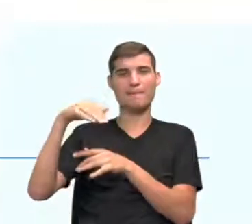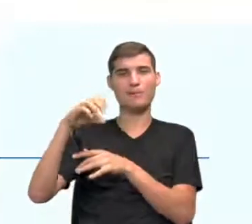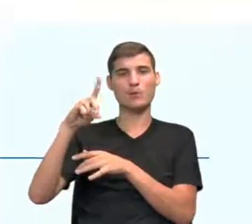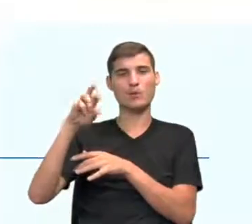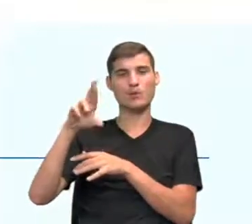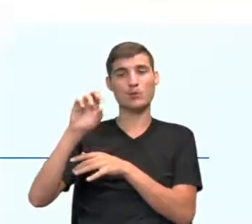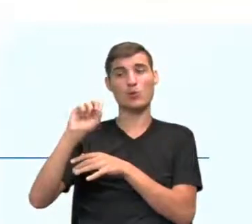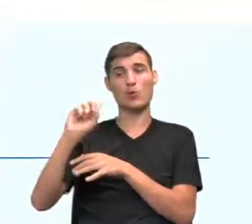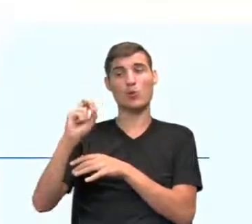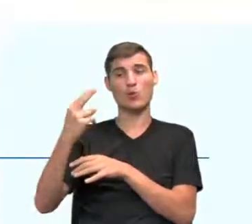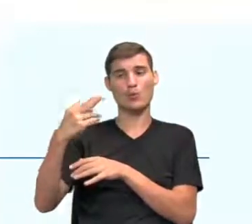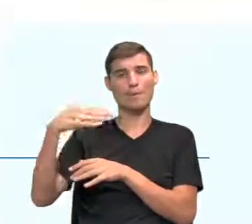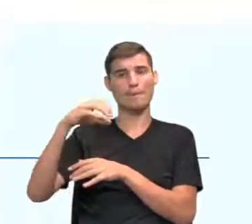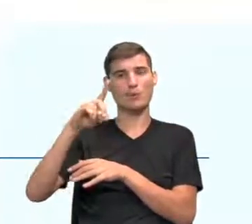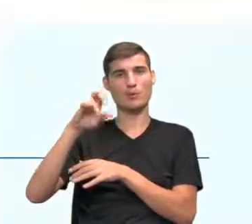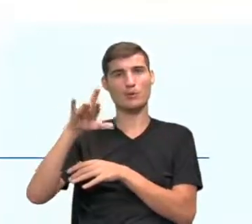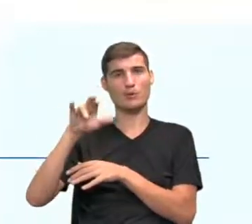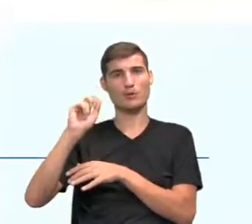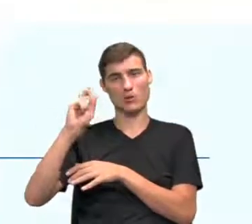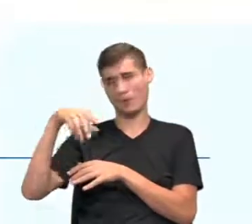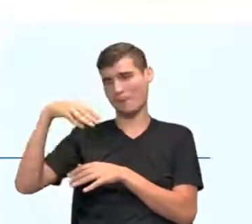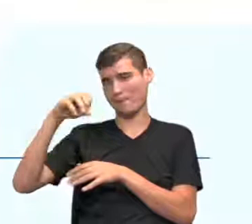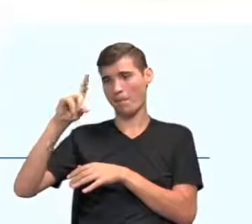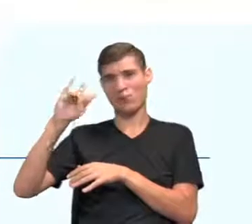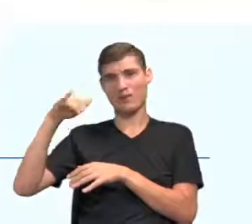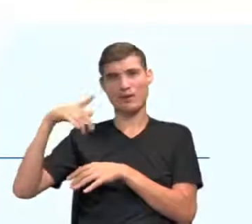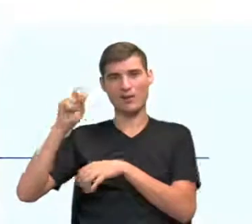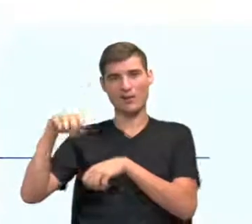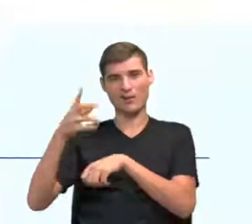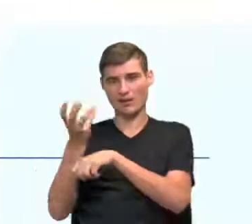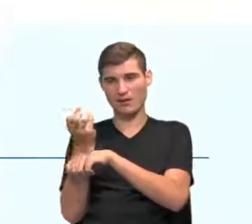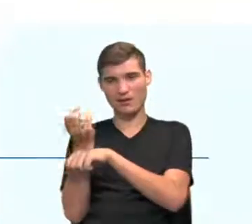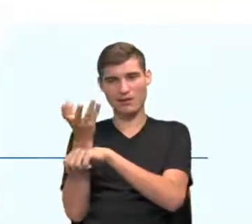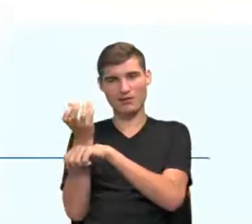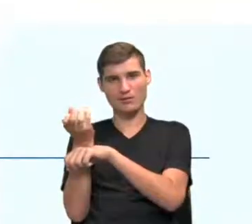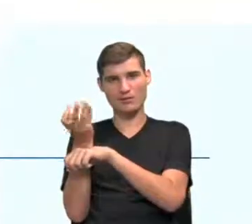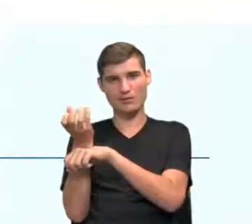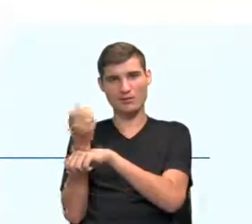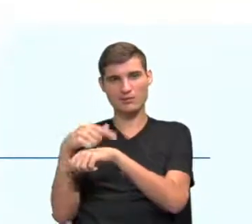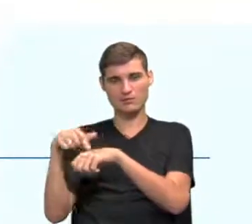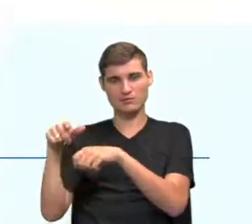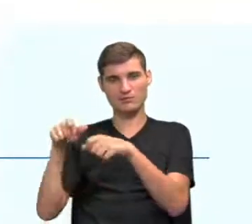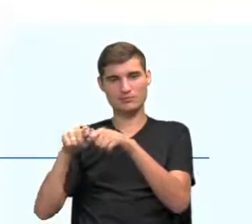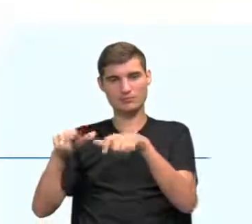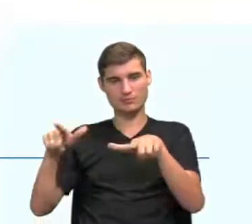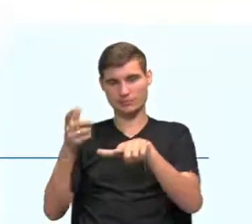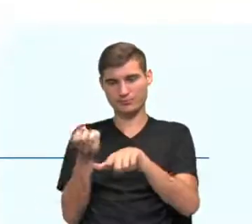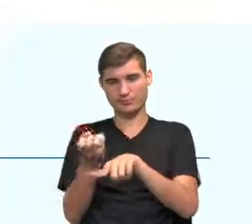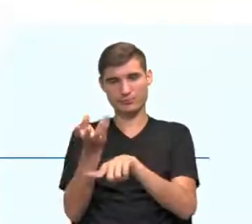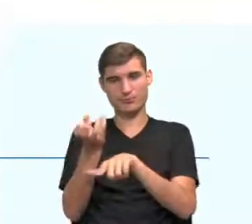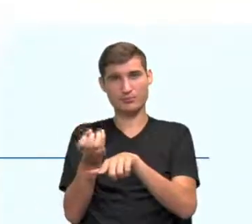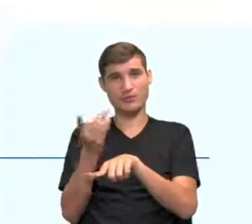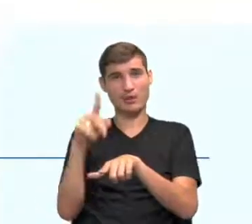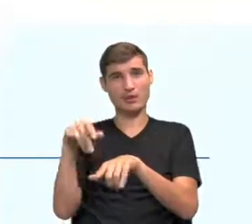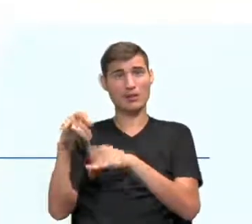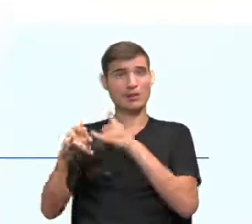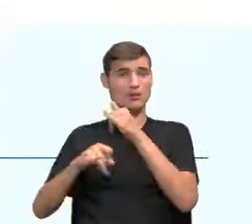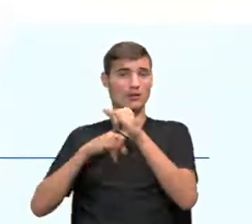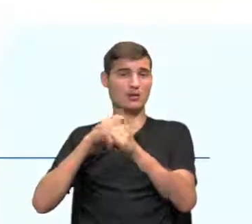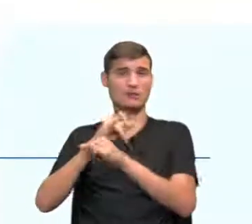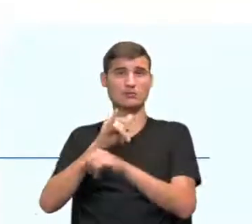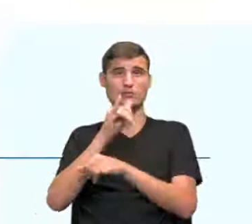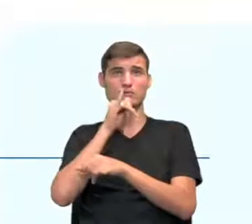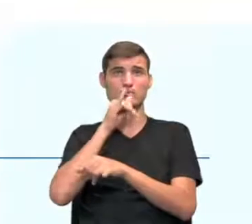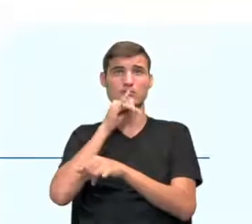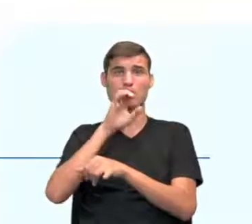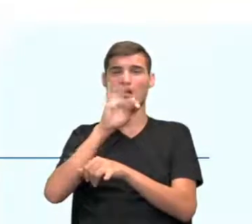então, todo o processo de modulação e demodulação. Por exemplo, o padrão Ethernet. Então, digamos que a gente